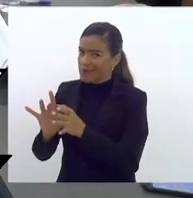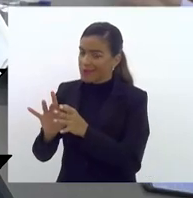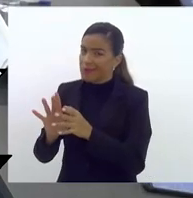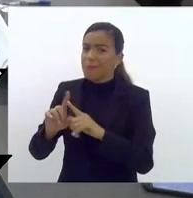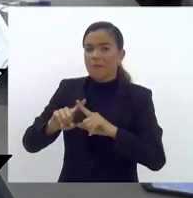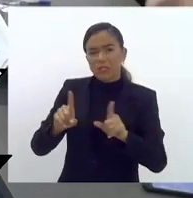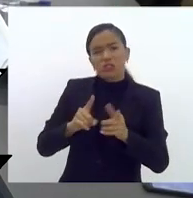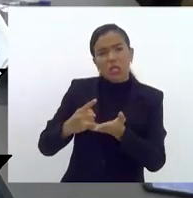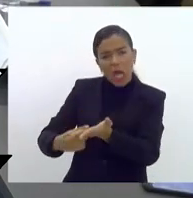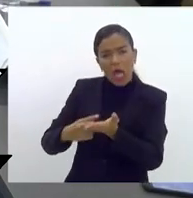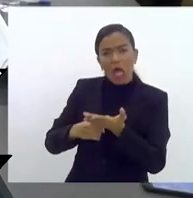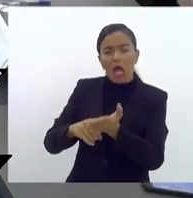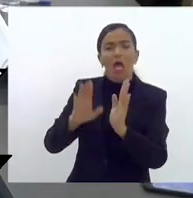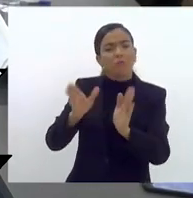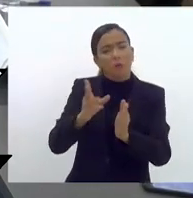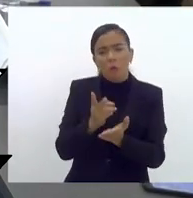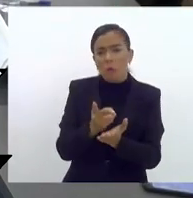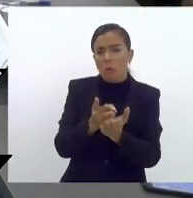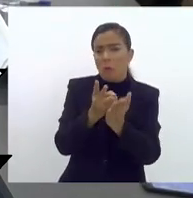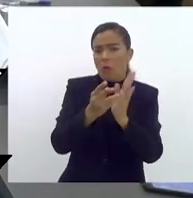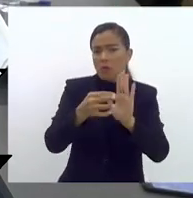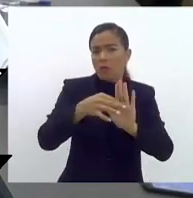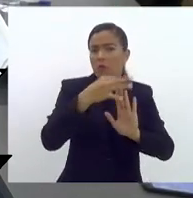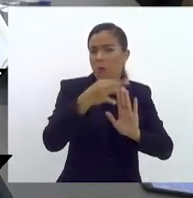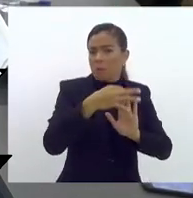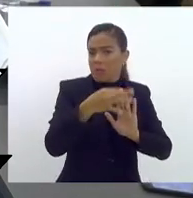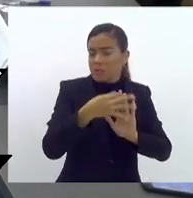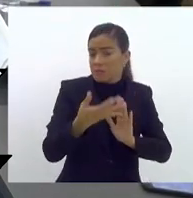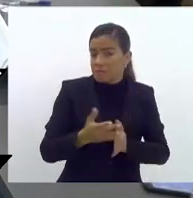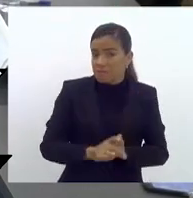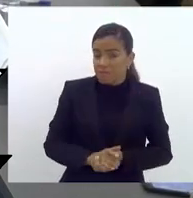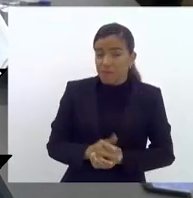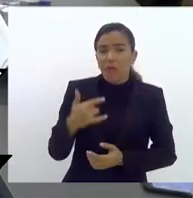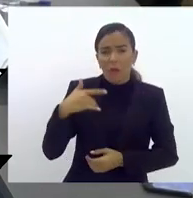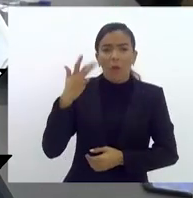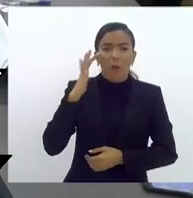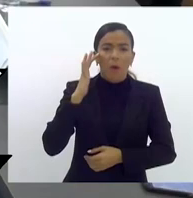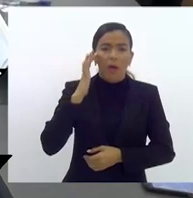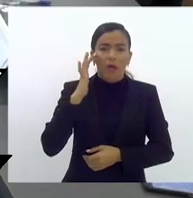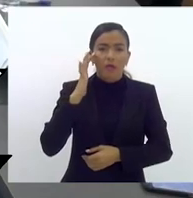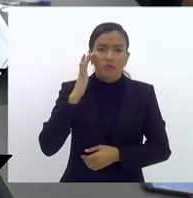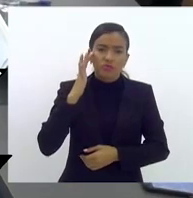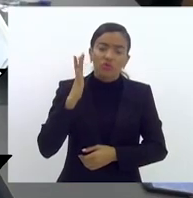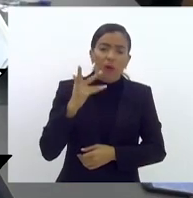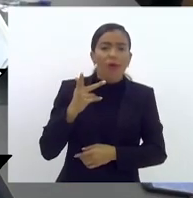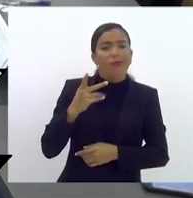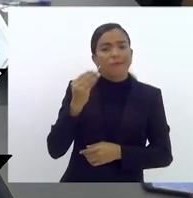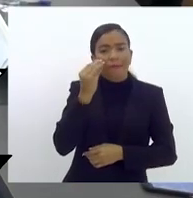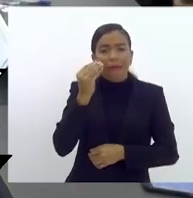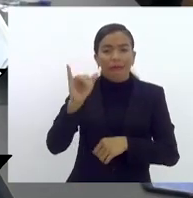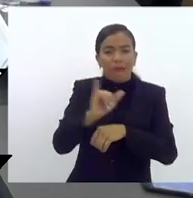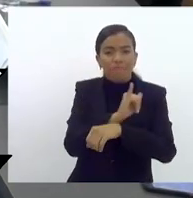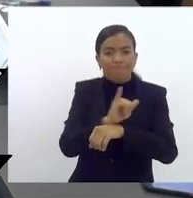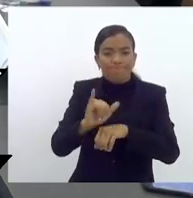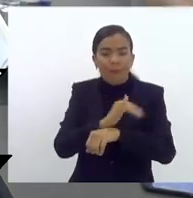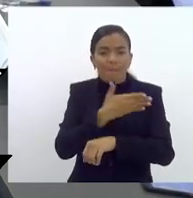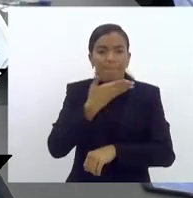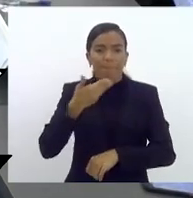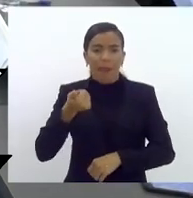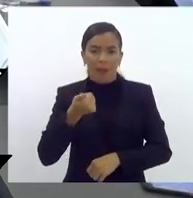já tá acordado eu mantenho parecer melhor o acordo eu acho eu acho que agora é buscar talvez a melhor forma de